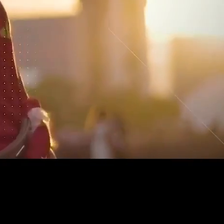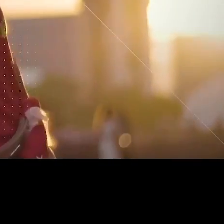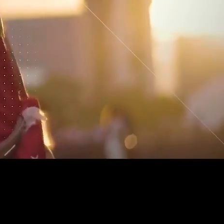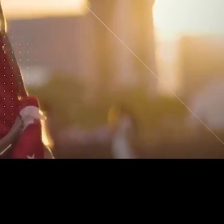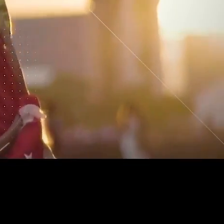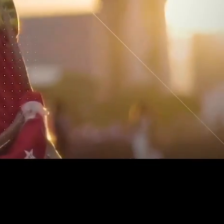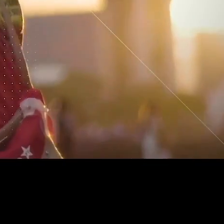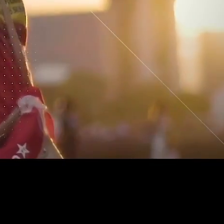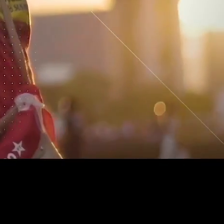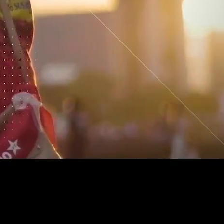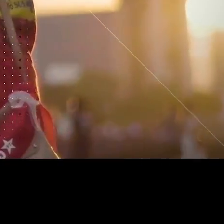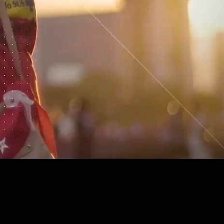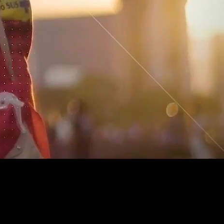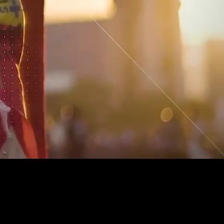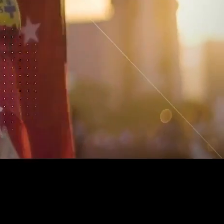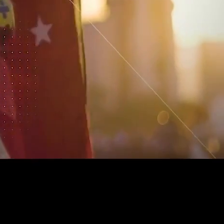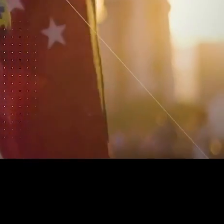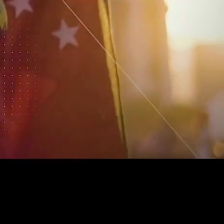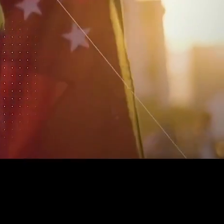das brasileiras.